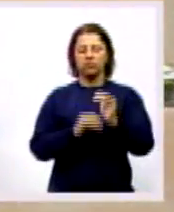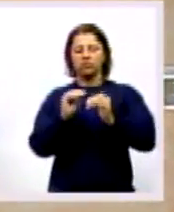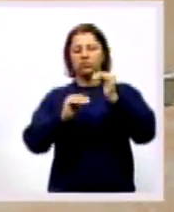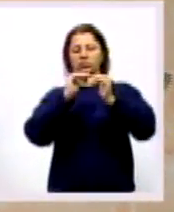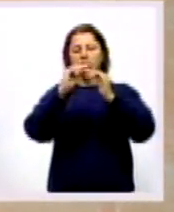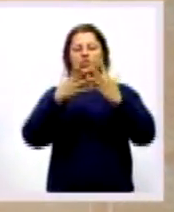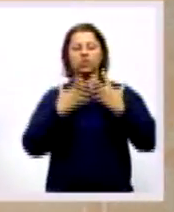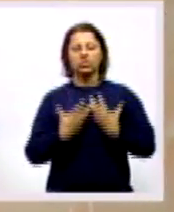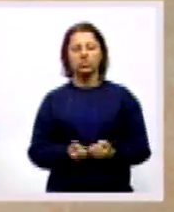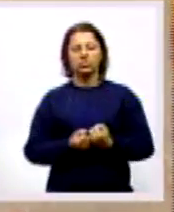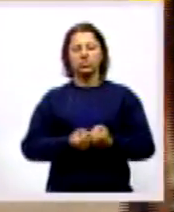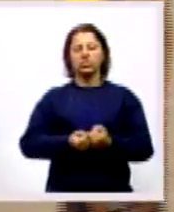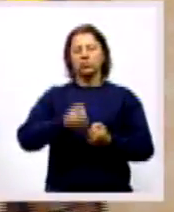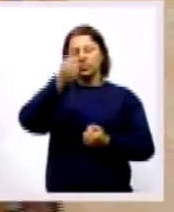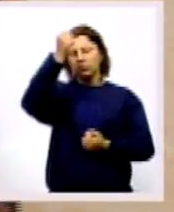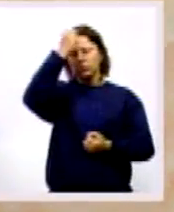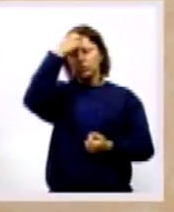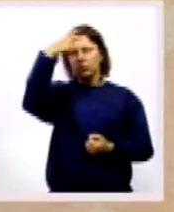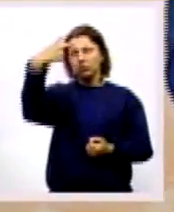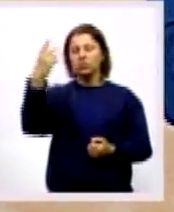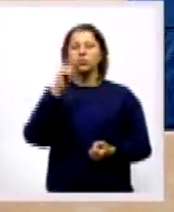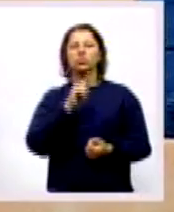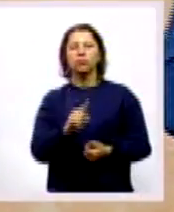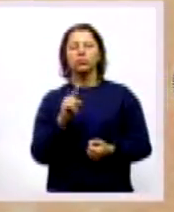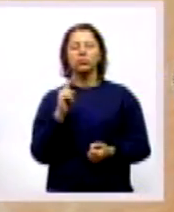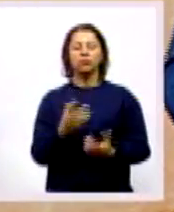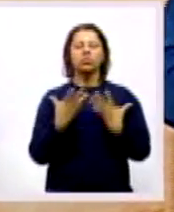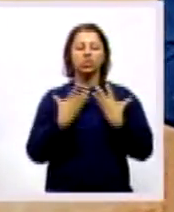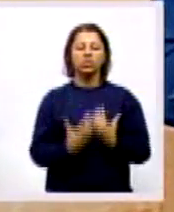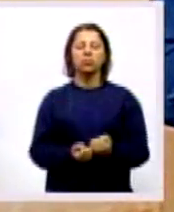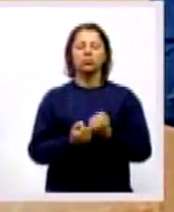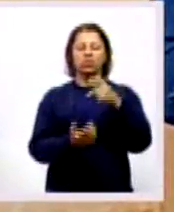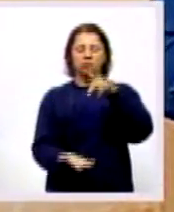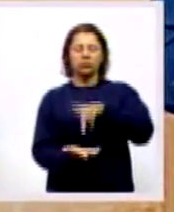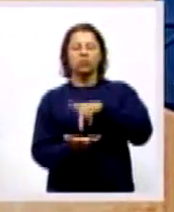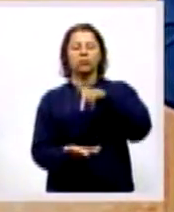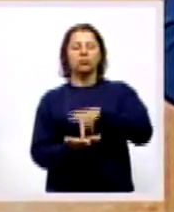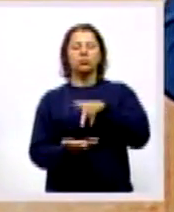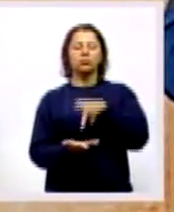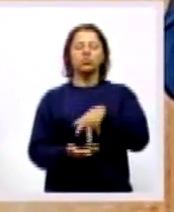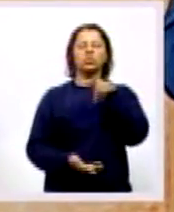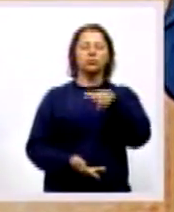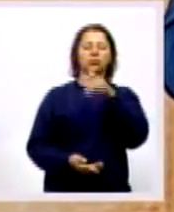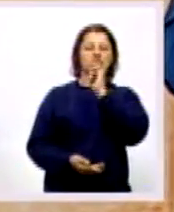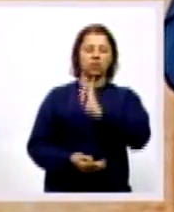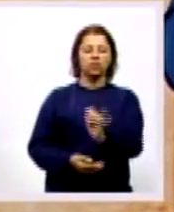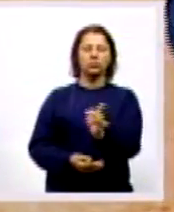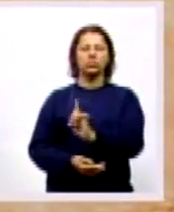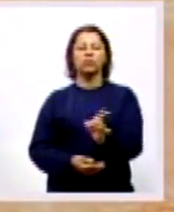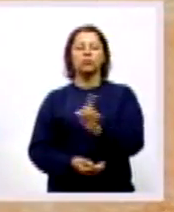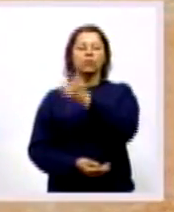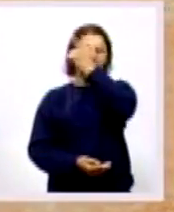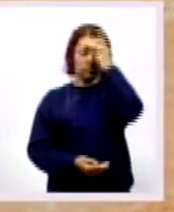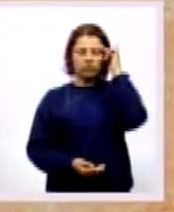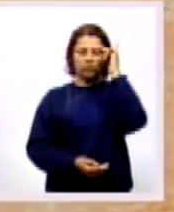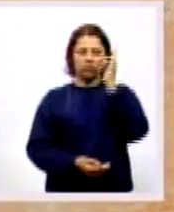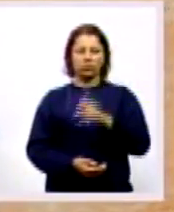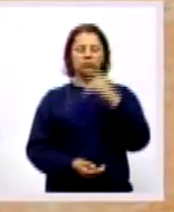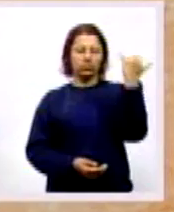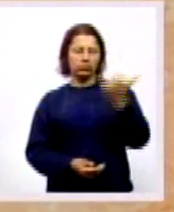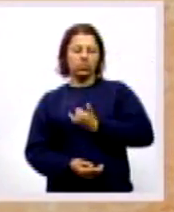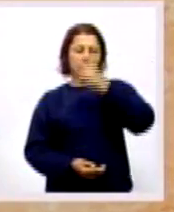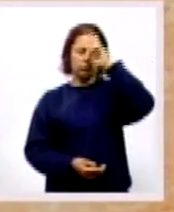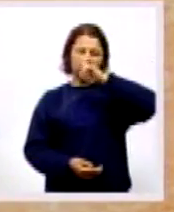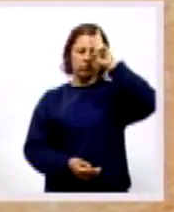de assumir a inteligência, você se identifica com aquelas realidades e você fala, não. As pessoas que me contavam